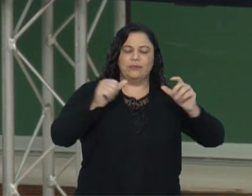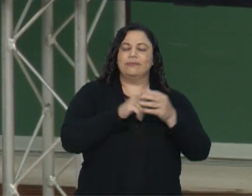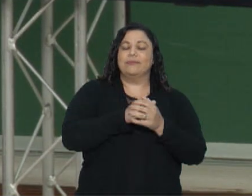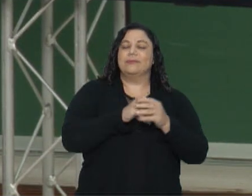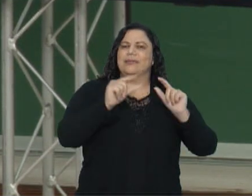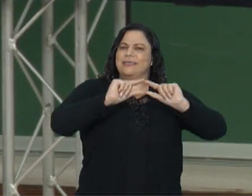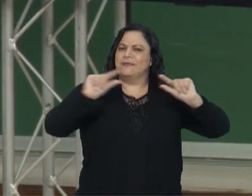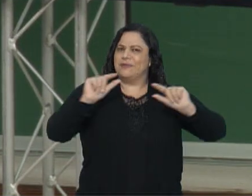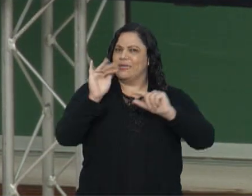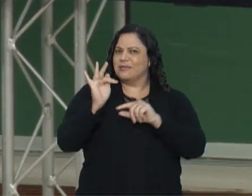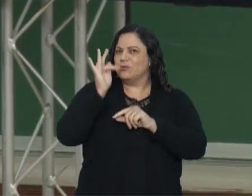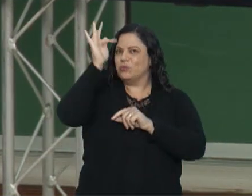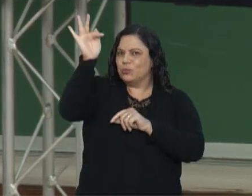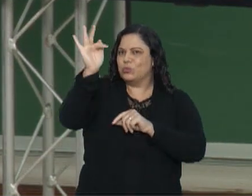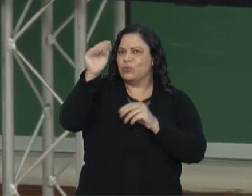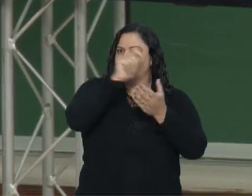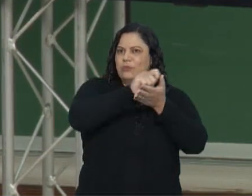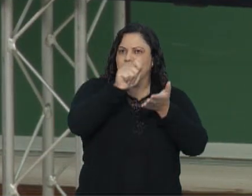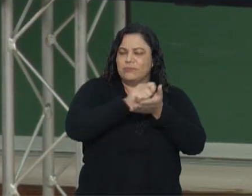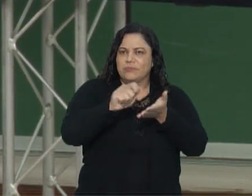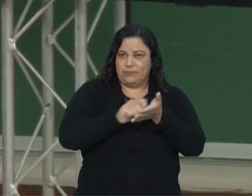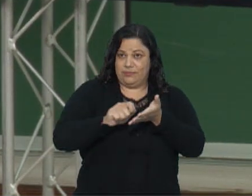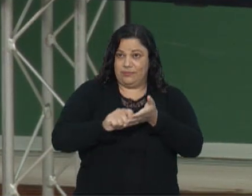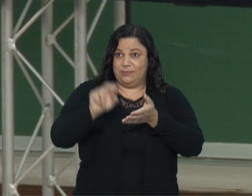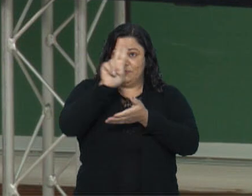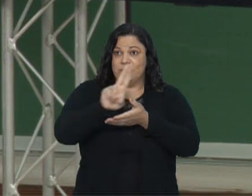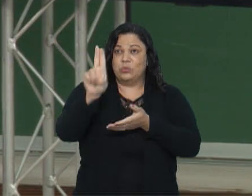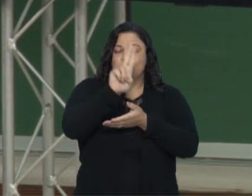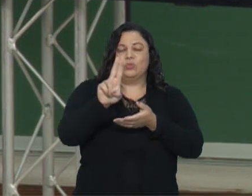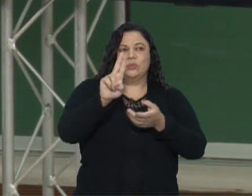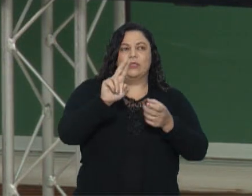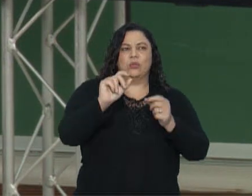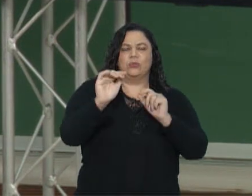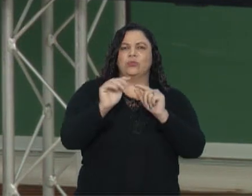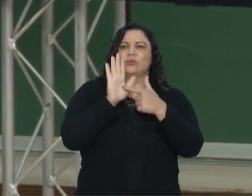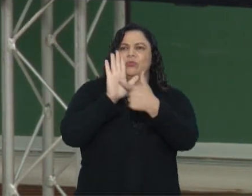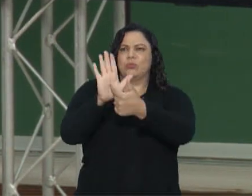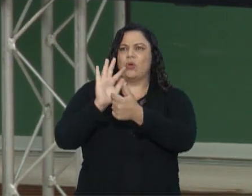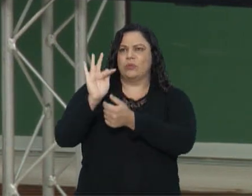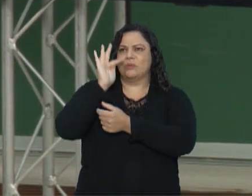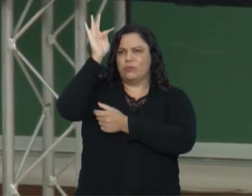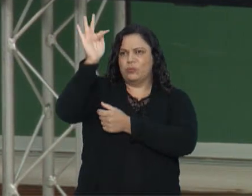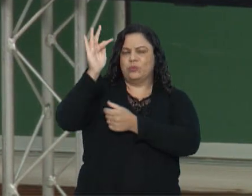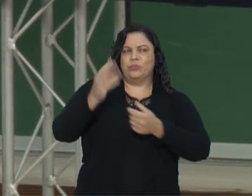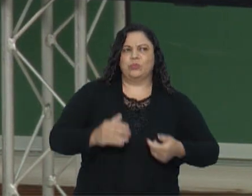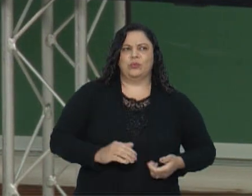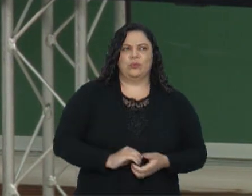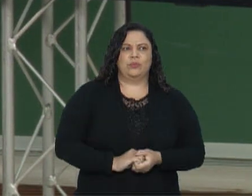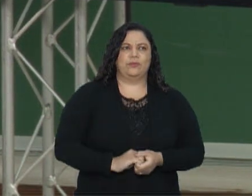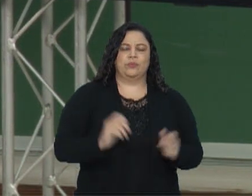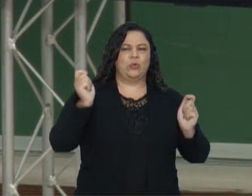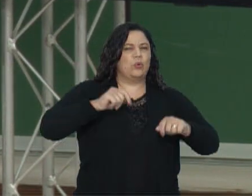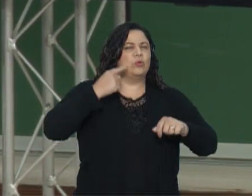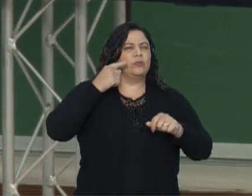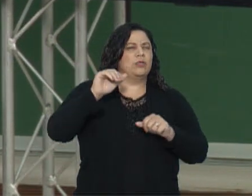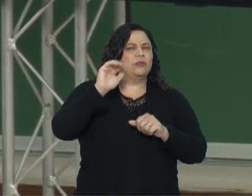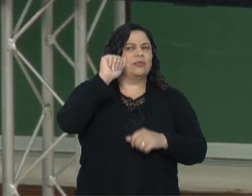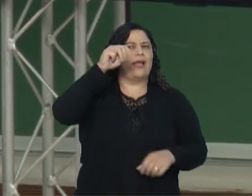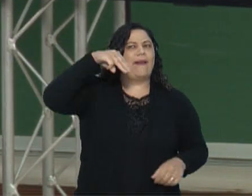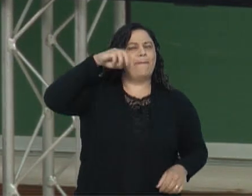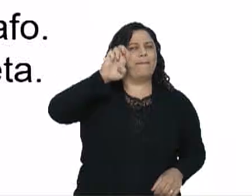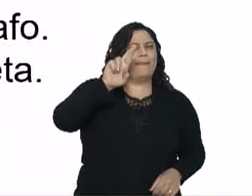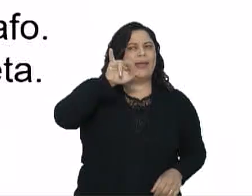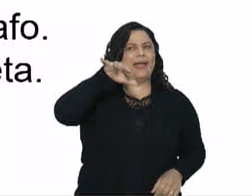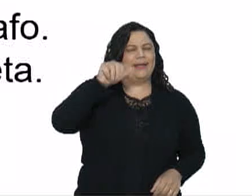é reescrevê-las utilizando essa locução que indica futuro. E agora o contexto é das Américas, certo? Um minuto para